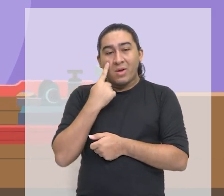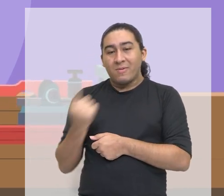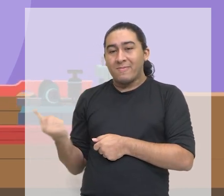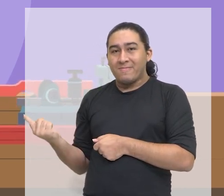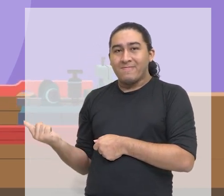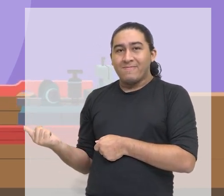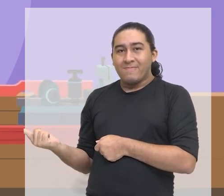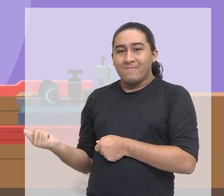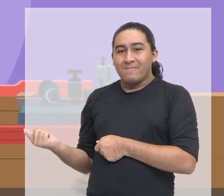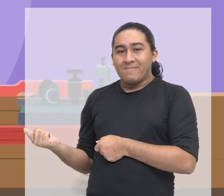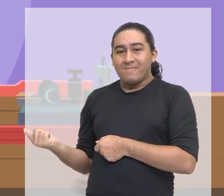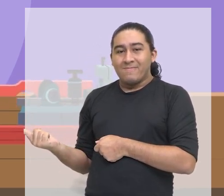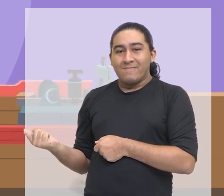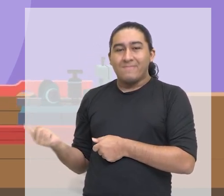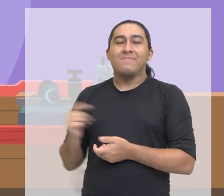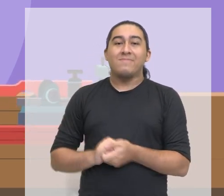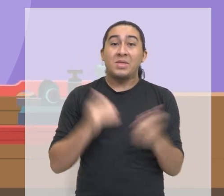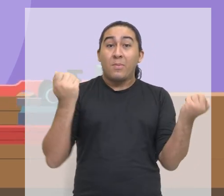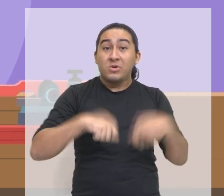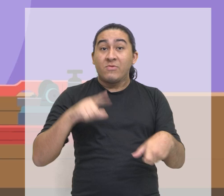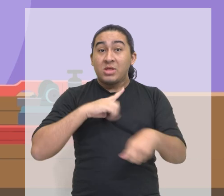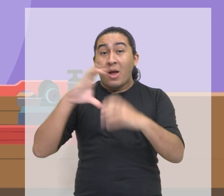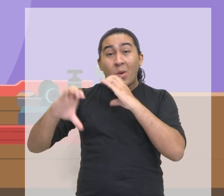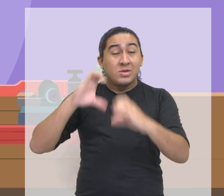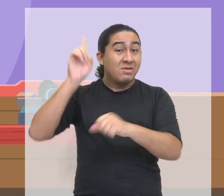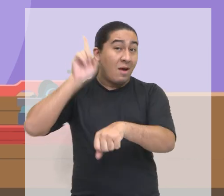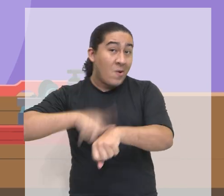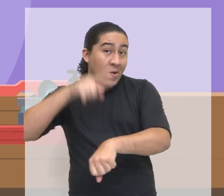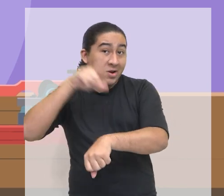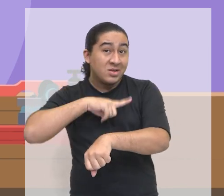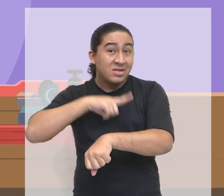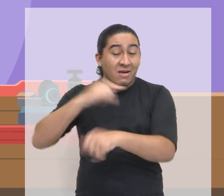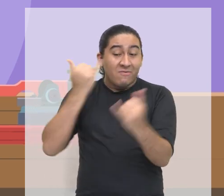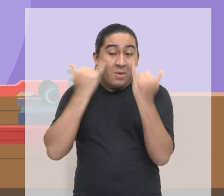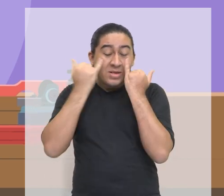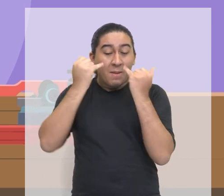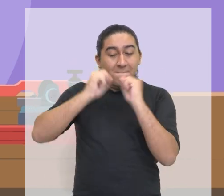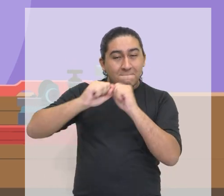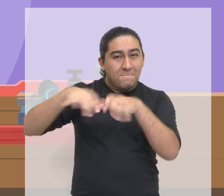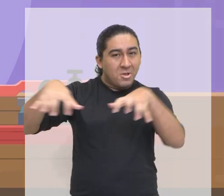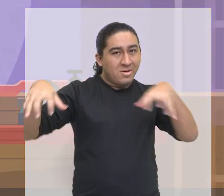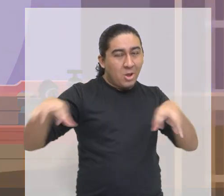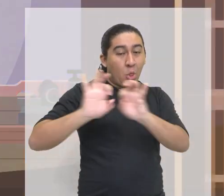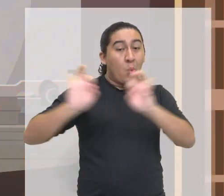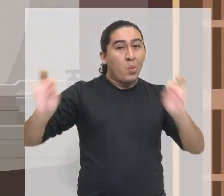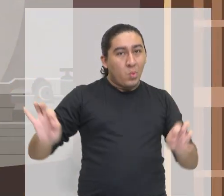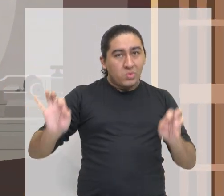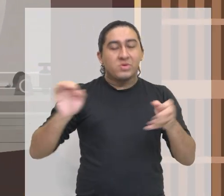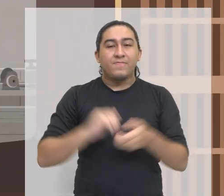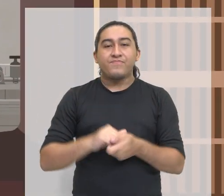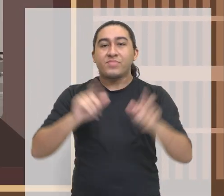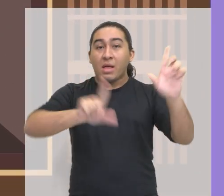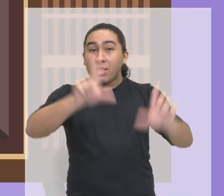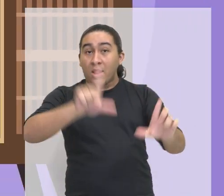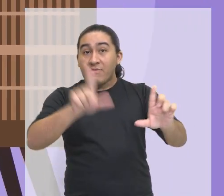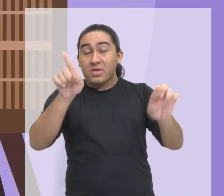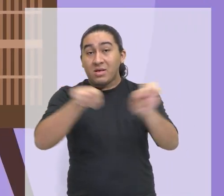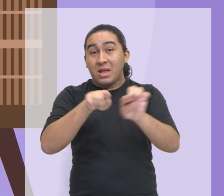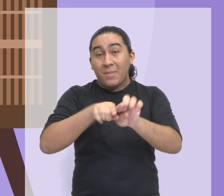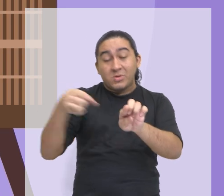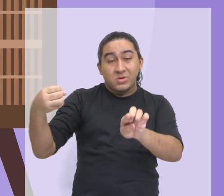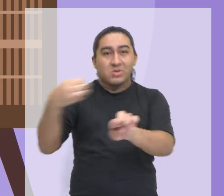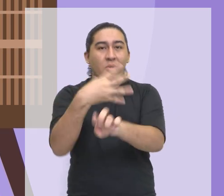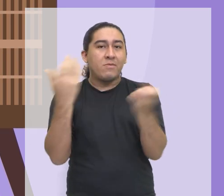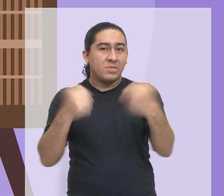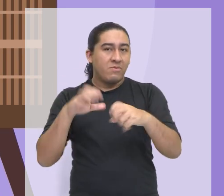e o telefone permitiram a transmissão instantânea de mensagens a grandes distâncias. A televisão trouxe uma nova era